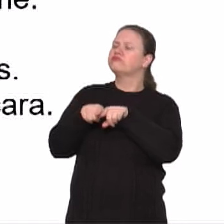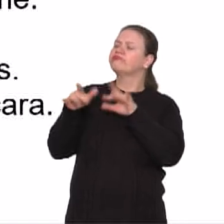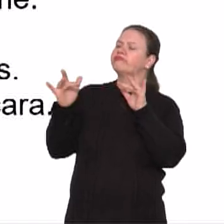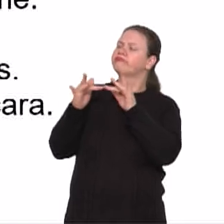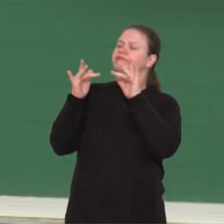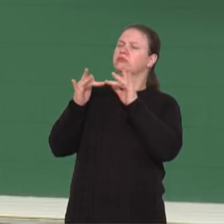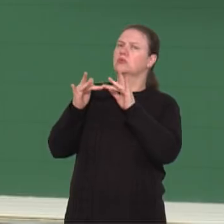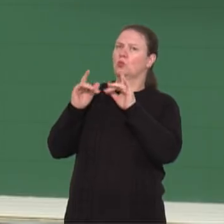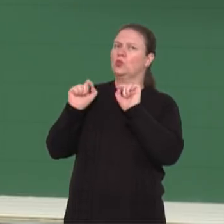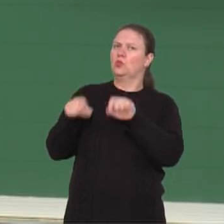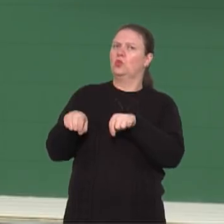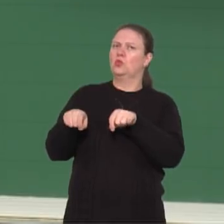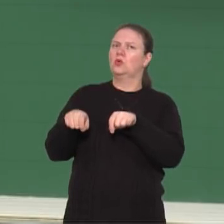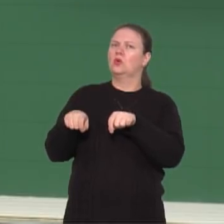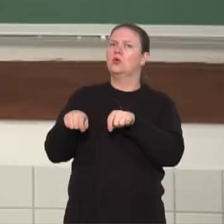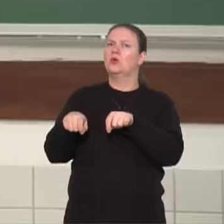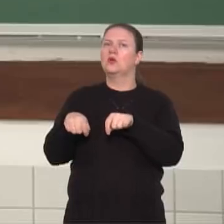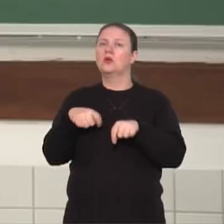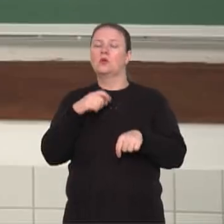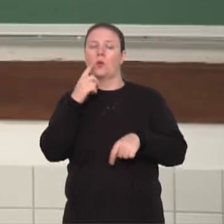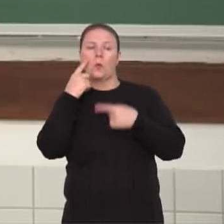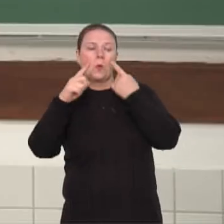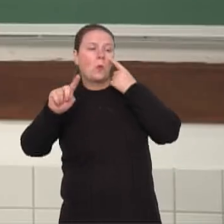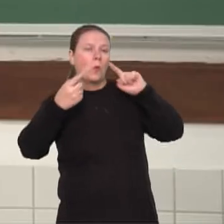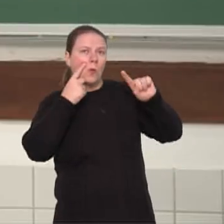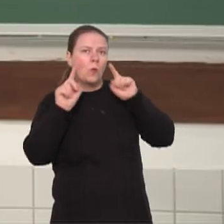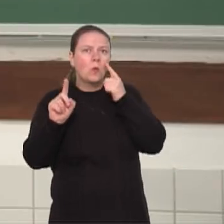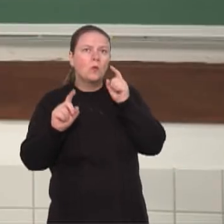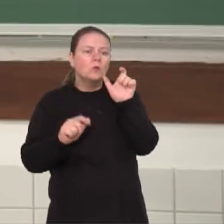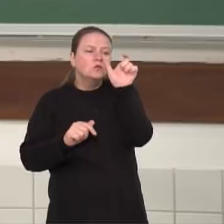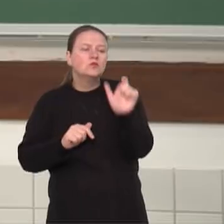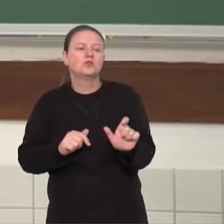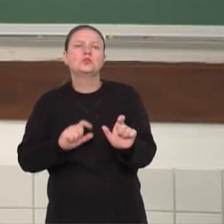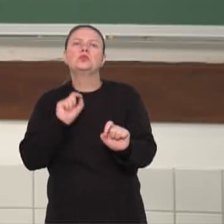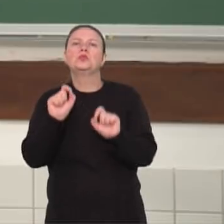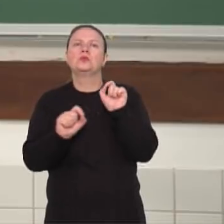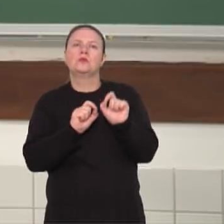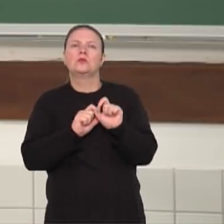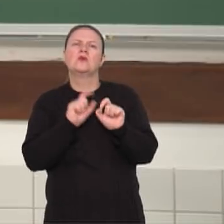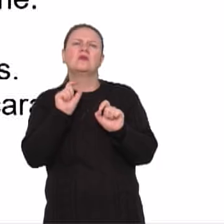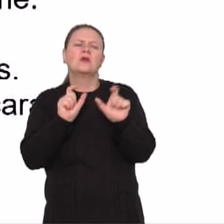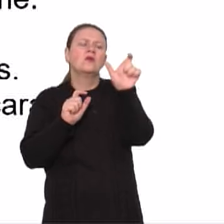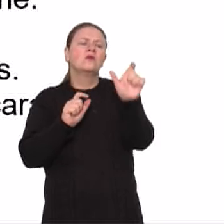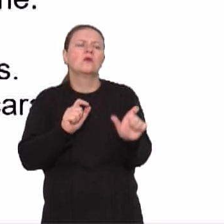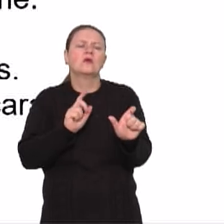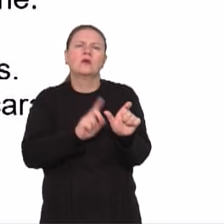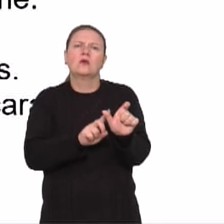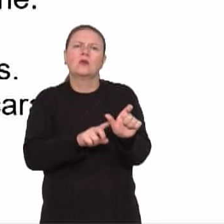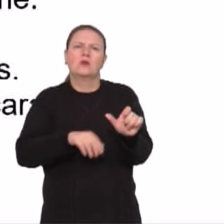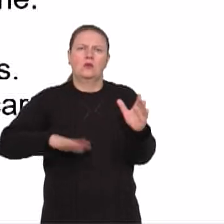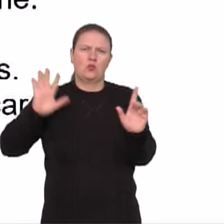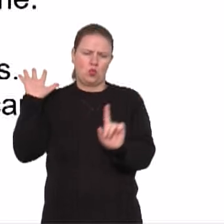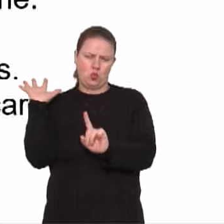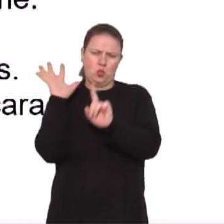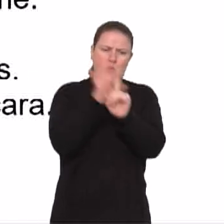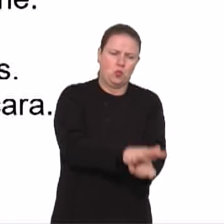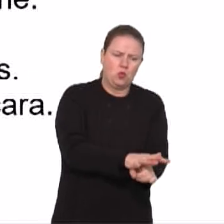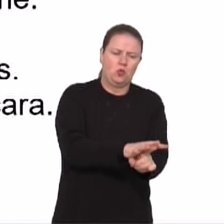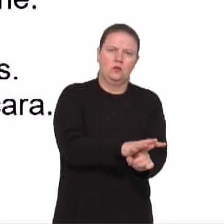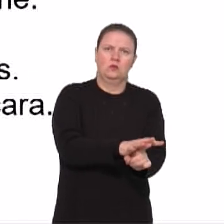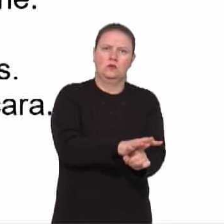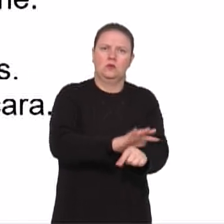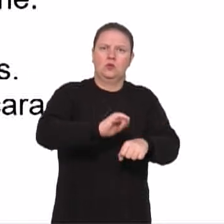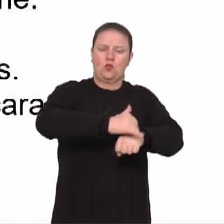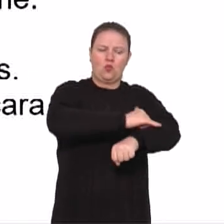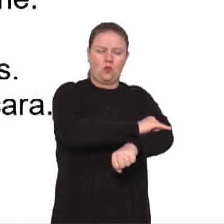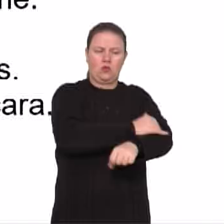é o sujeito se eu tenho ainda alguma dúvida de como descobrir o sujeito da frase. Então, quem fez o bullying gordofóbico? Resposta, o